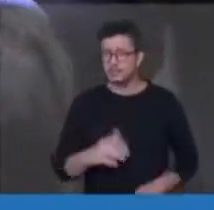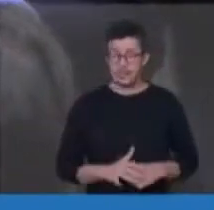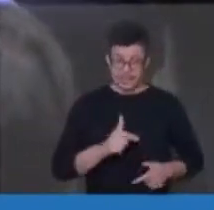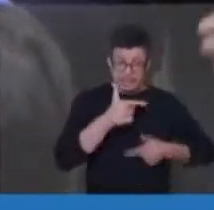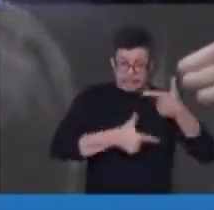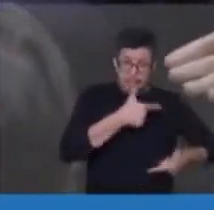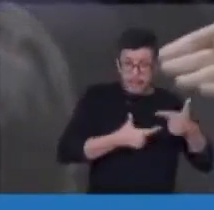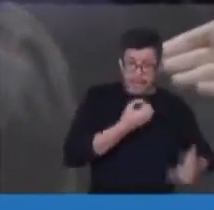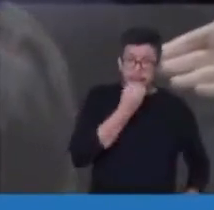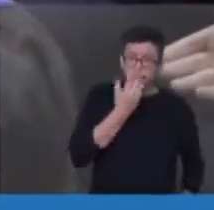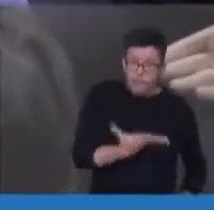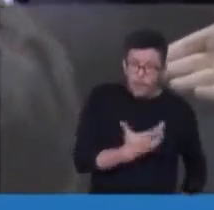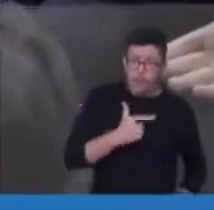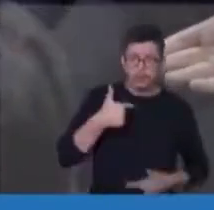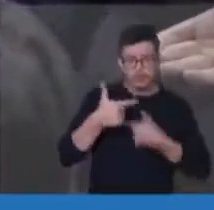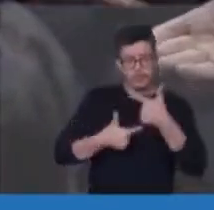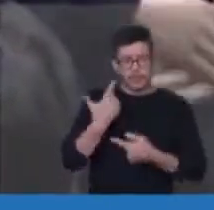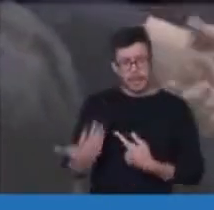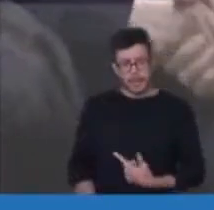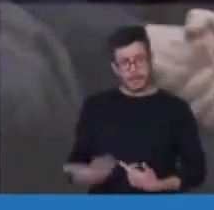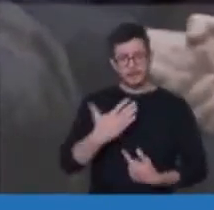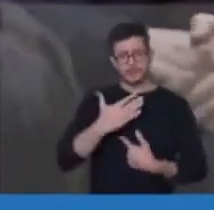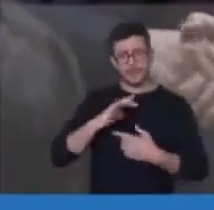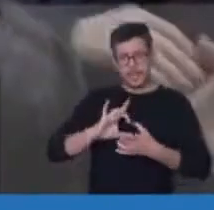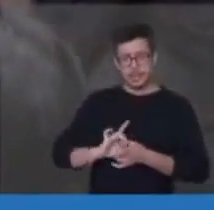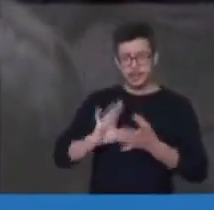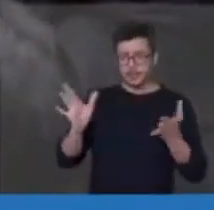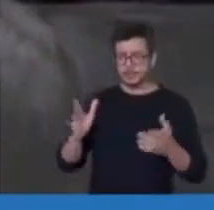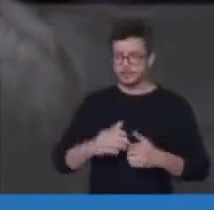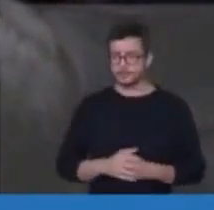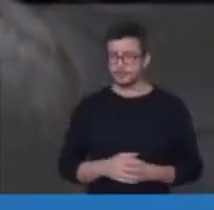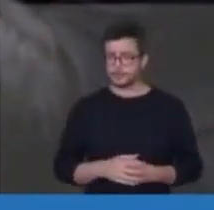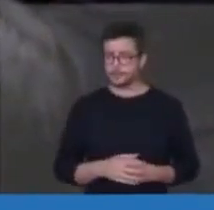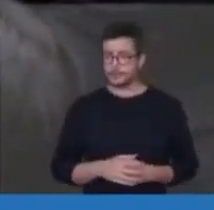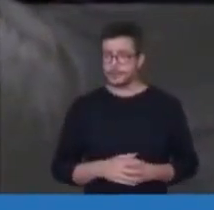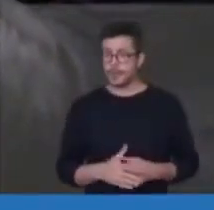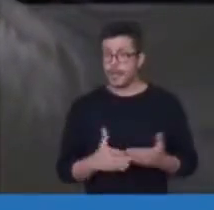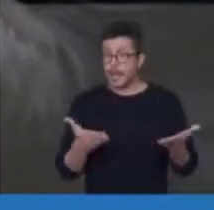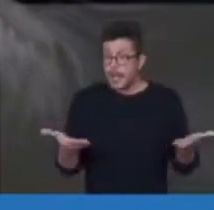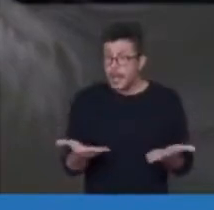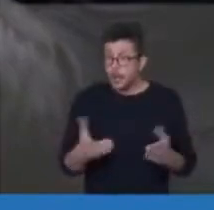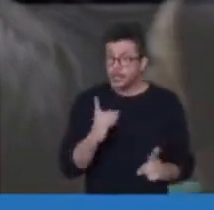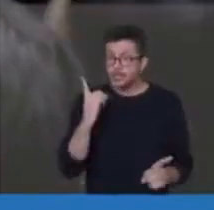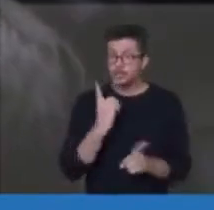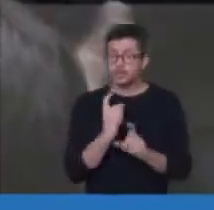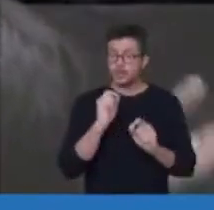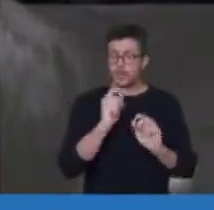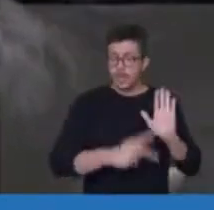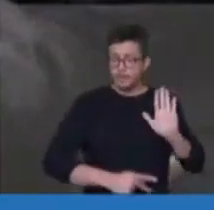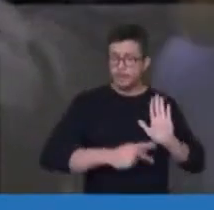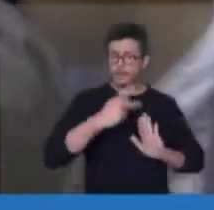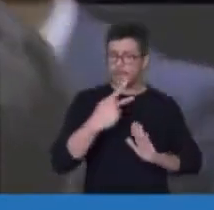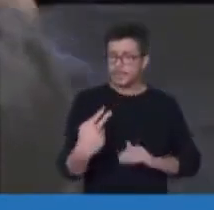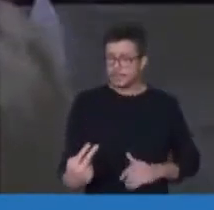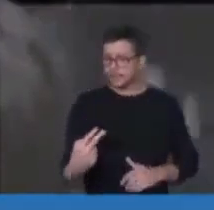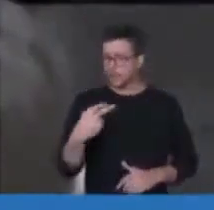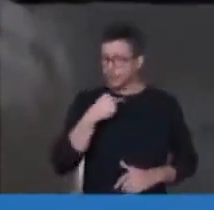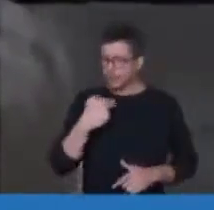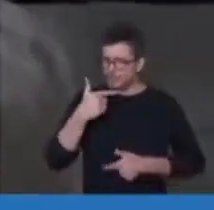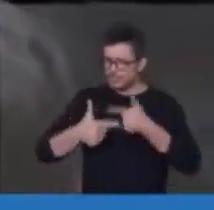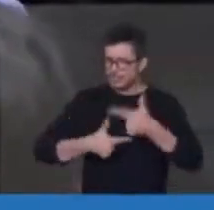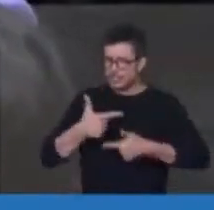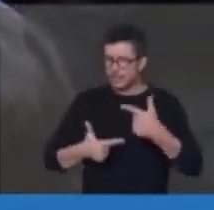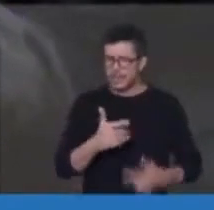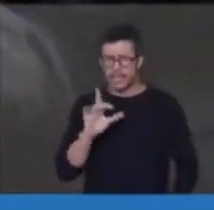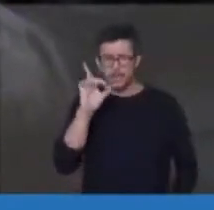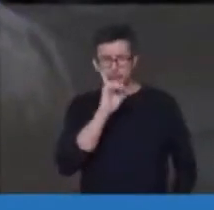trabalhar liberta. Agora tivemos uma portaria do desgoverno Lula, aonde não pode trabalhar domingo nem feriado. Que é isso?